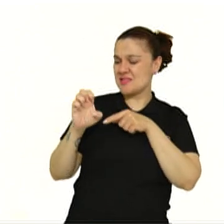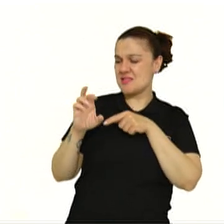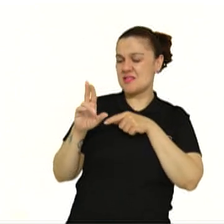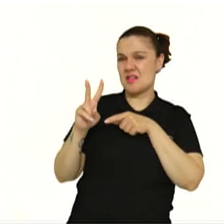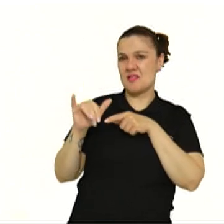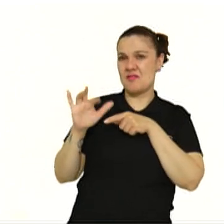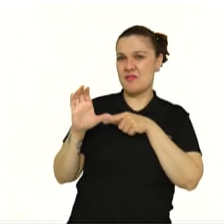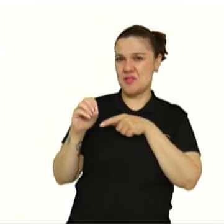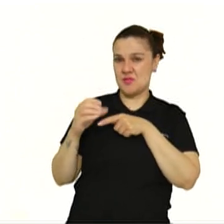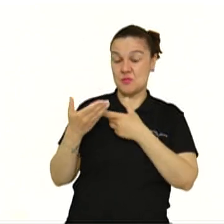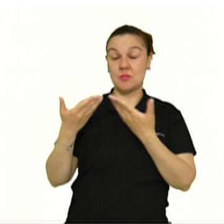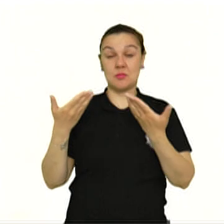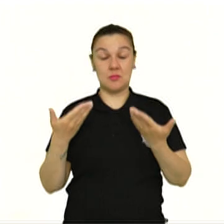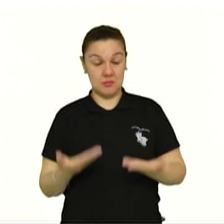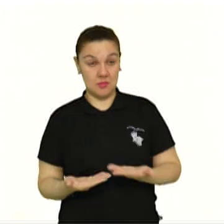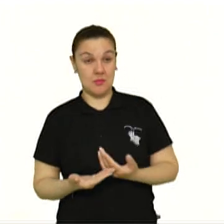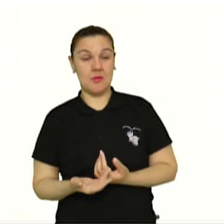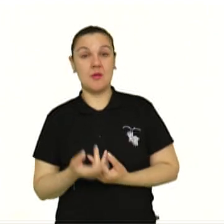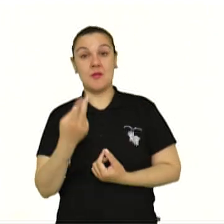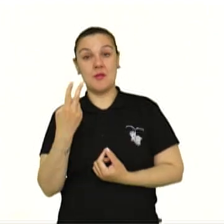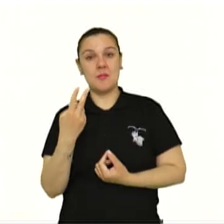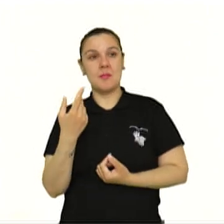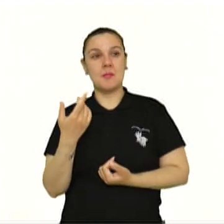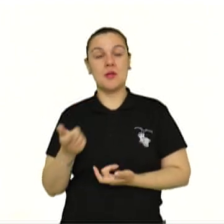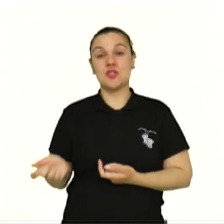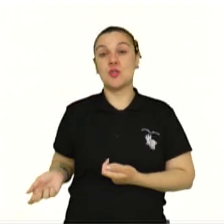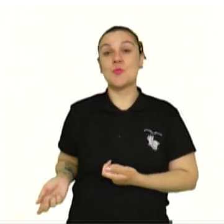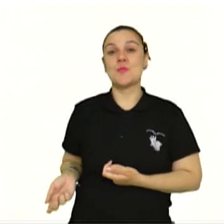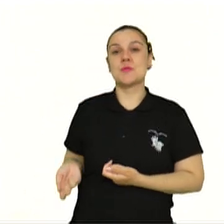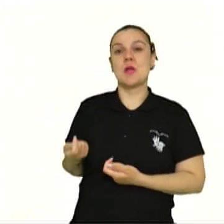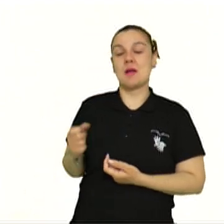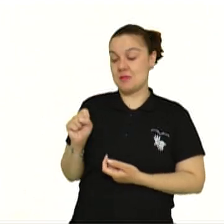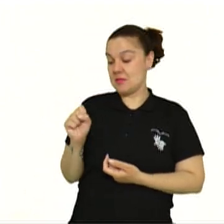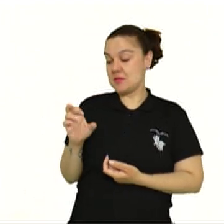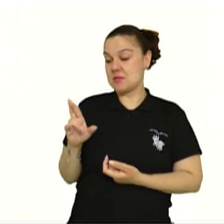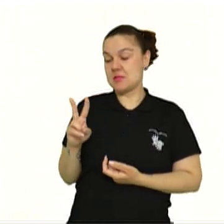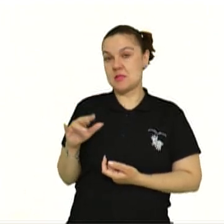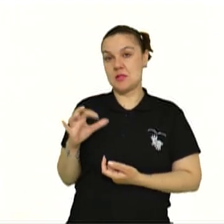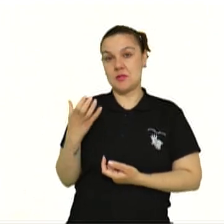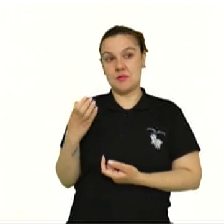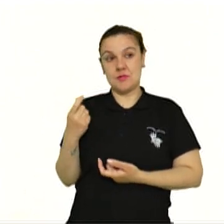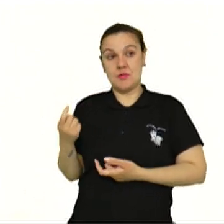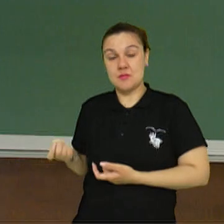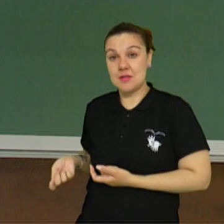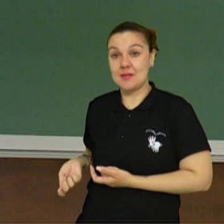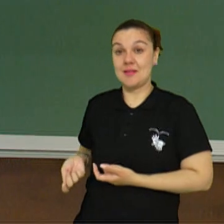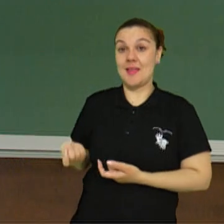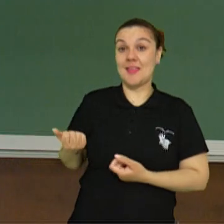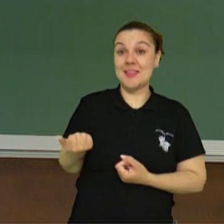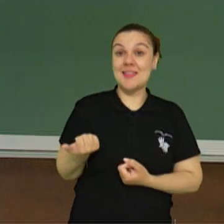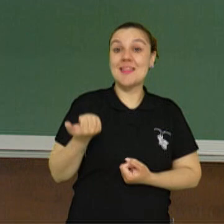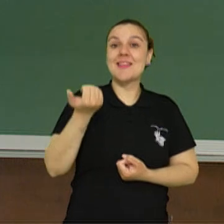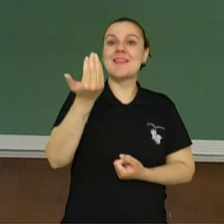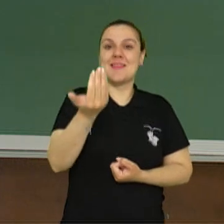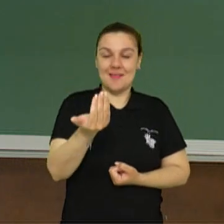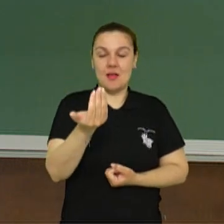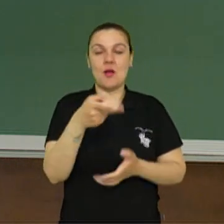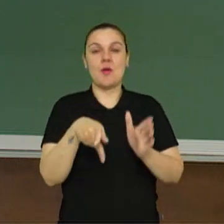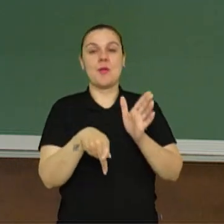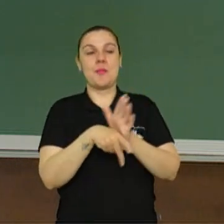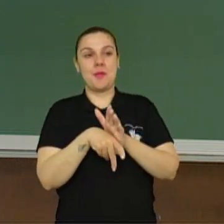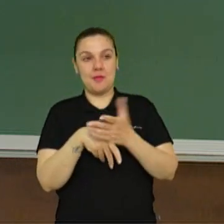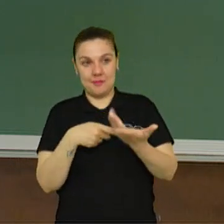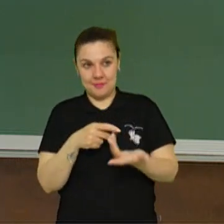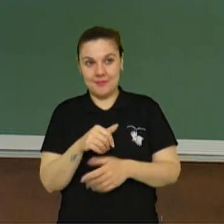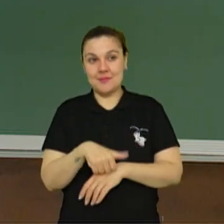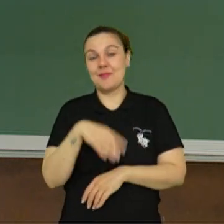Que no tênis, no badminton, esses esportes, a gente não saca. Então o que é o serviço? É você servir o seu adversário. Tá? É você colocar, óbvio que você